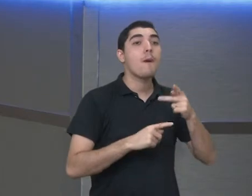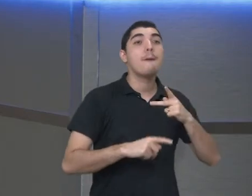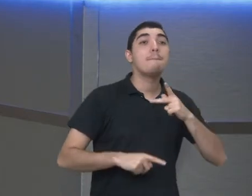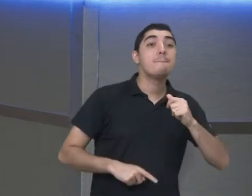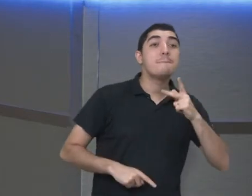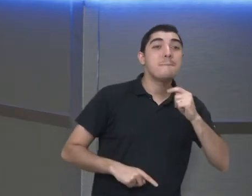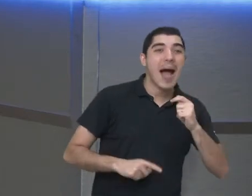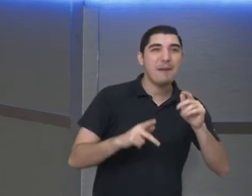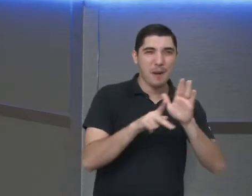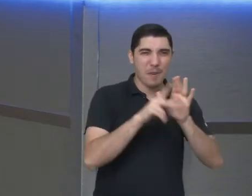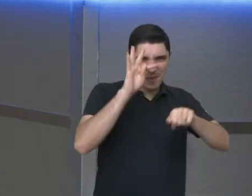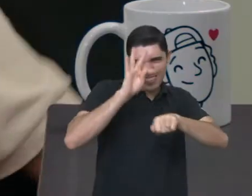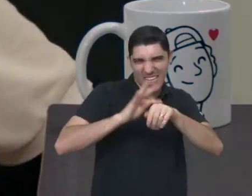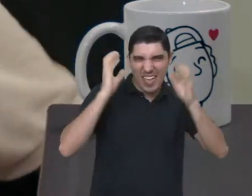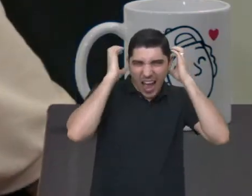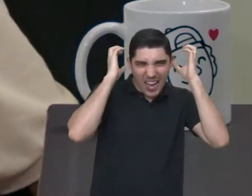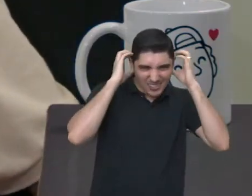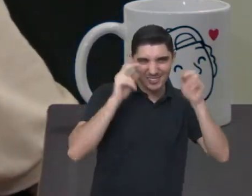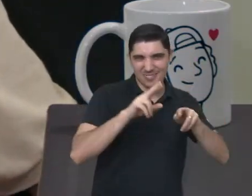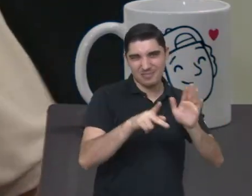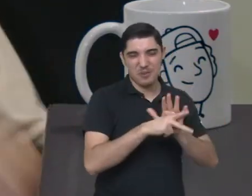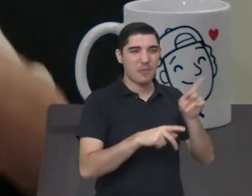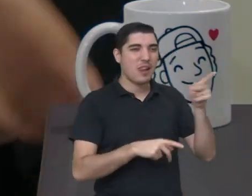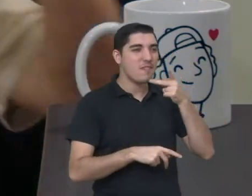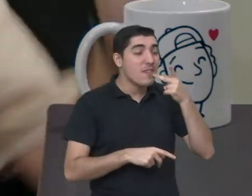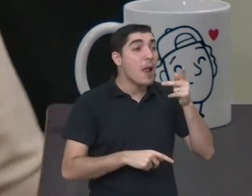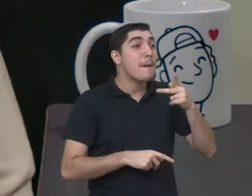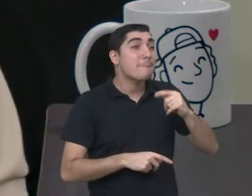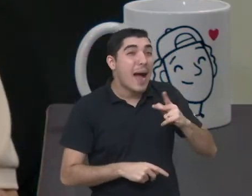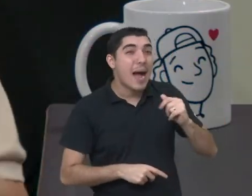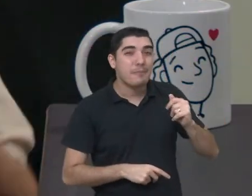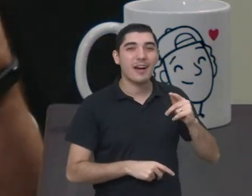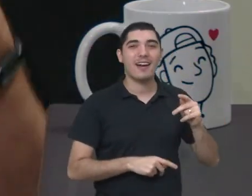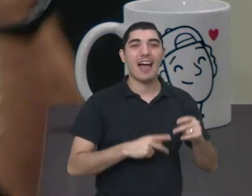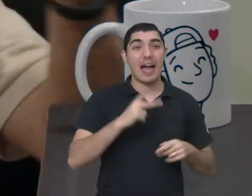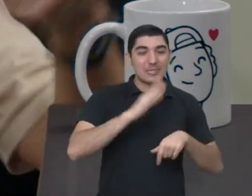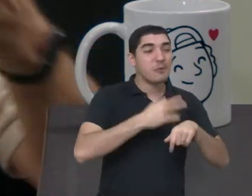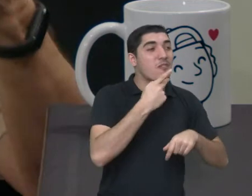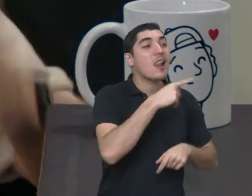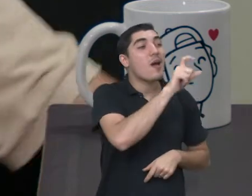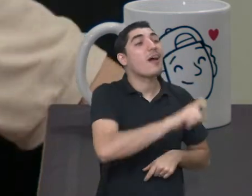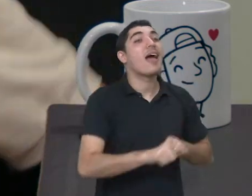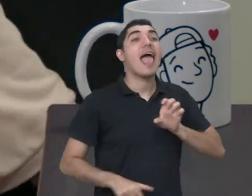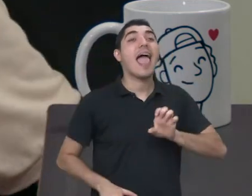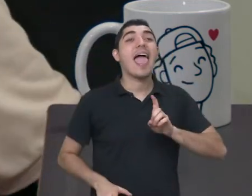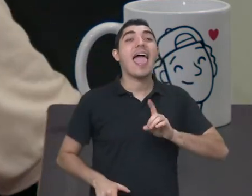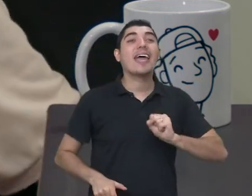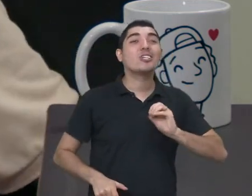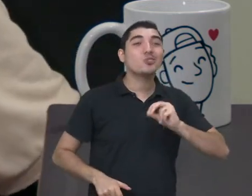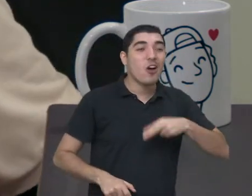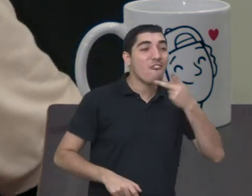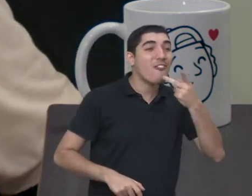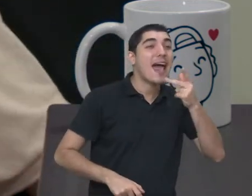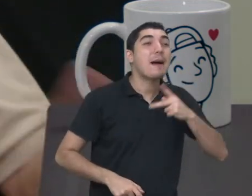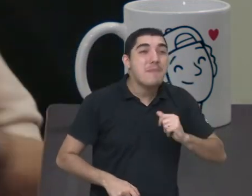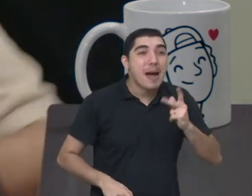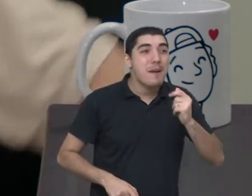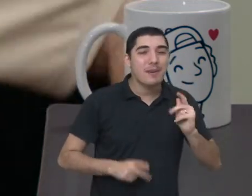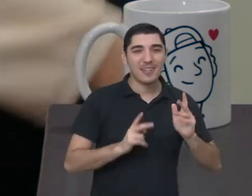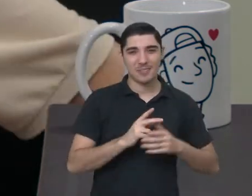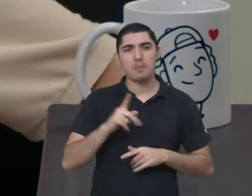mesmo e o gol foi cancelado. Levou um beliscão do árbitro, mas também era bem enxerido, hein, Edson? Pelo amor de Deus, falava pro banco ir pra cima